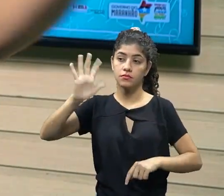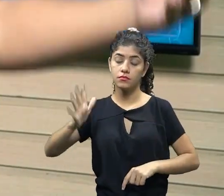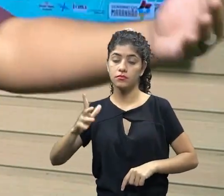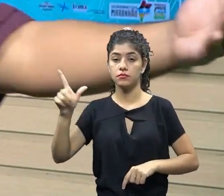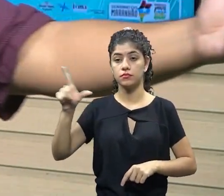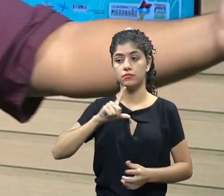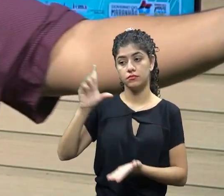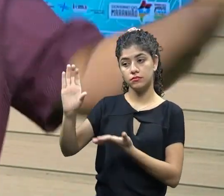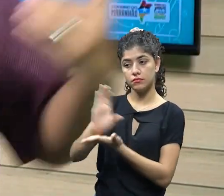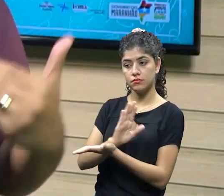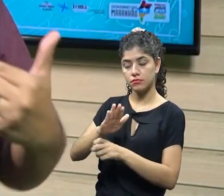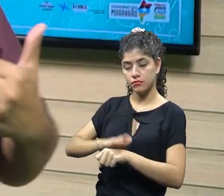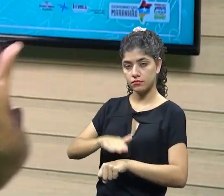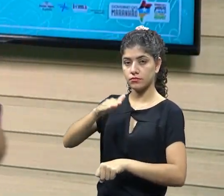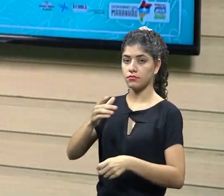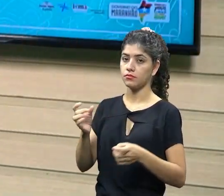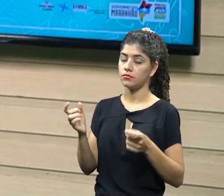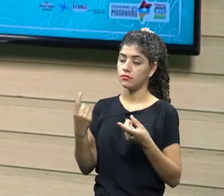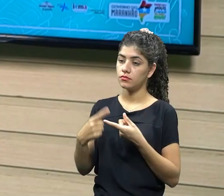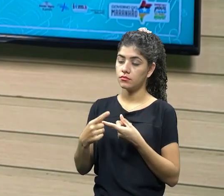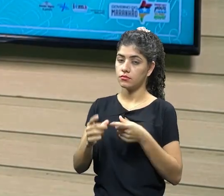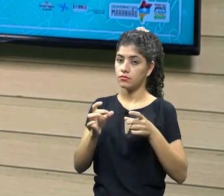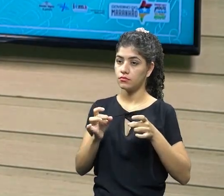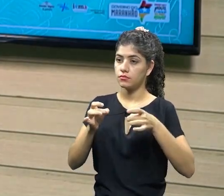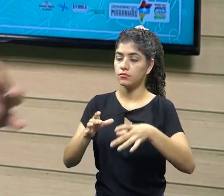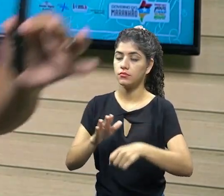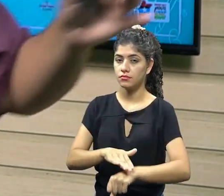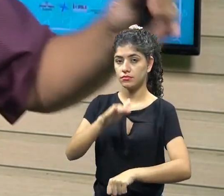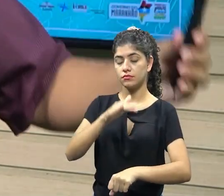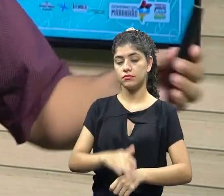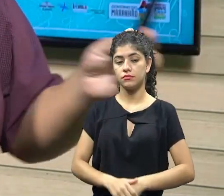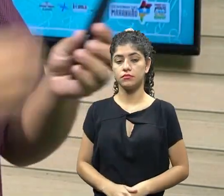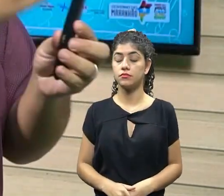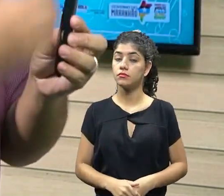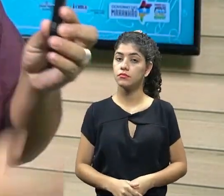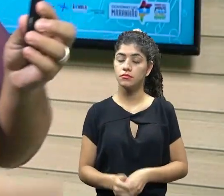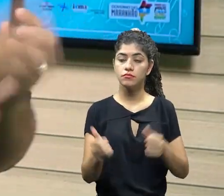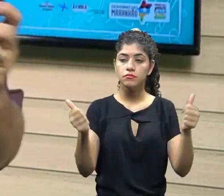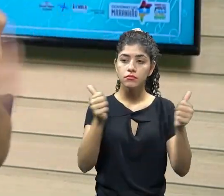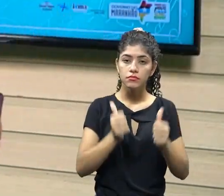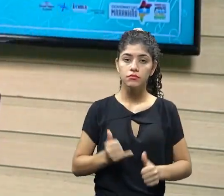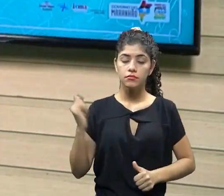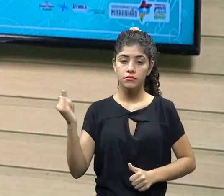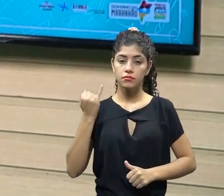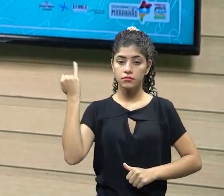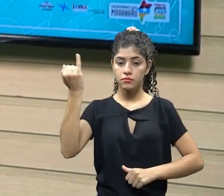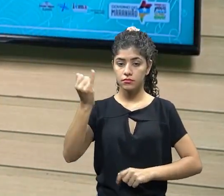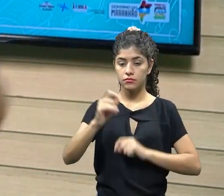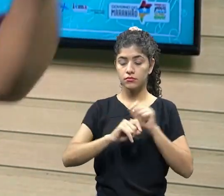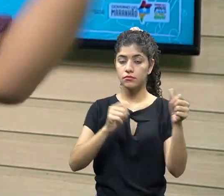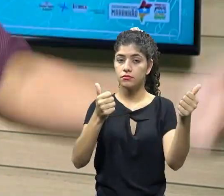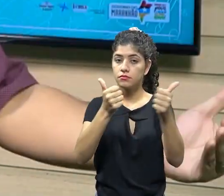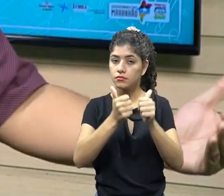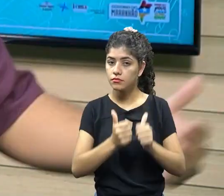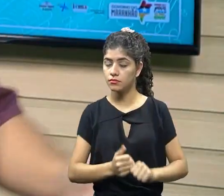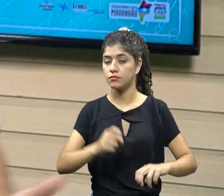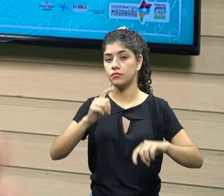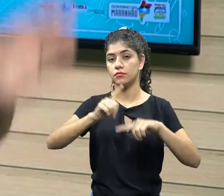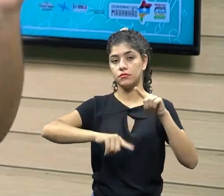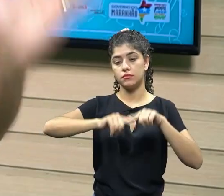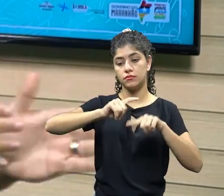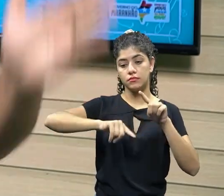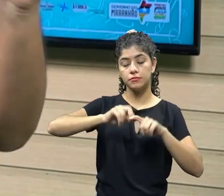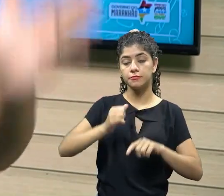a análise financeira com relação ao fornecedor é extremamente importante, porque eu vou fazer uma análise daquele produto, e quanto ele